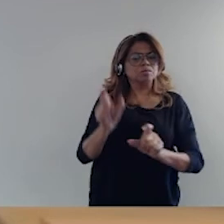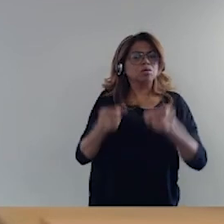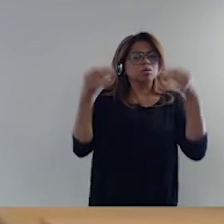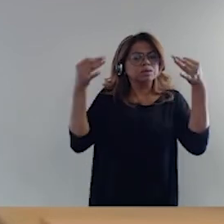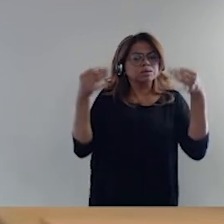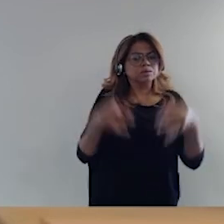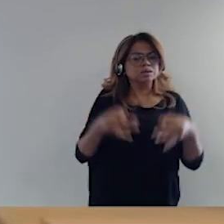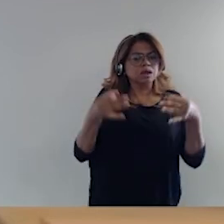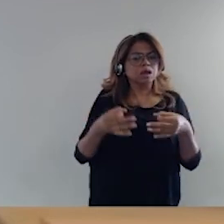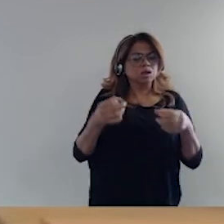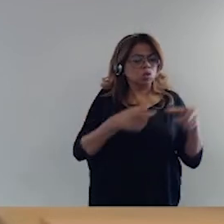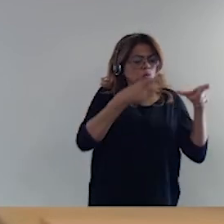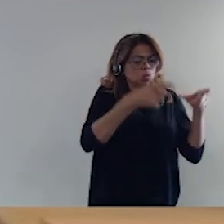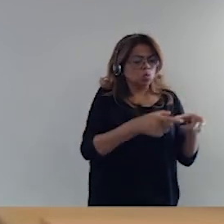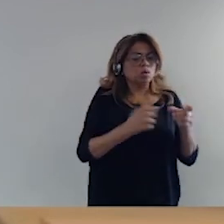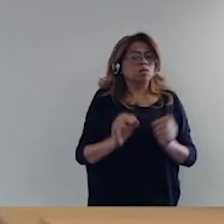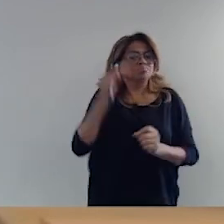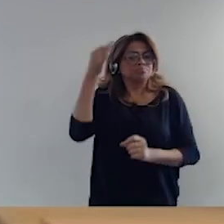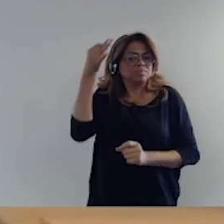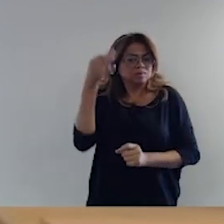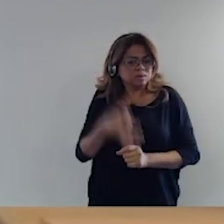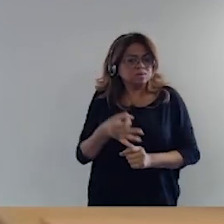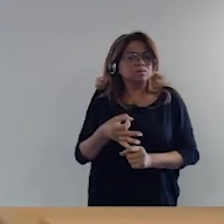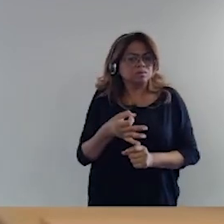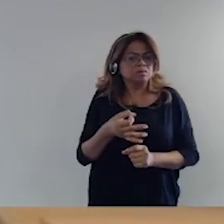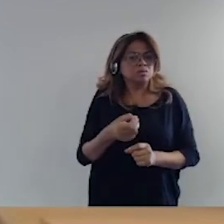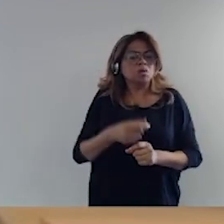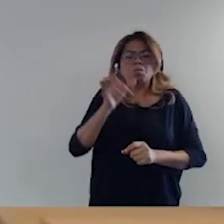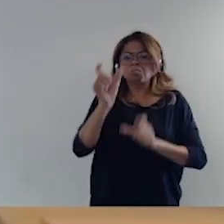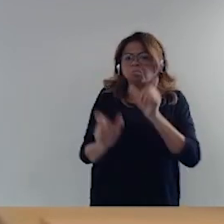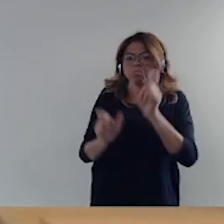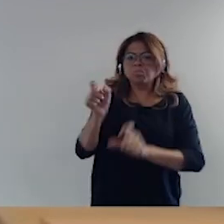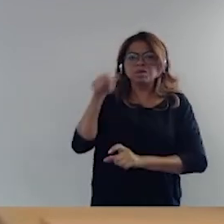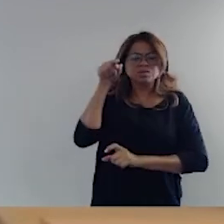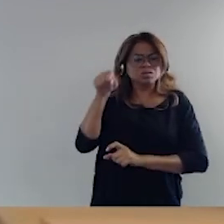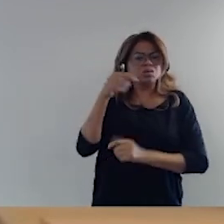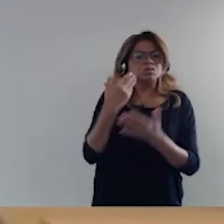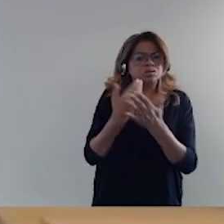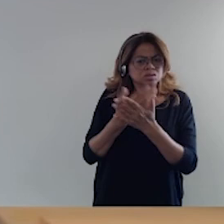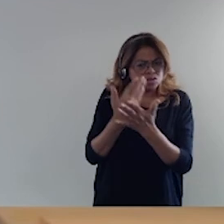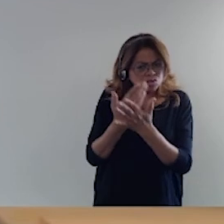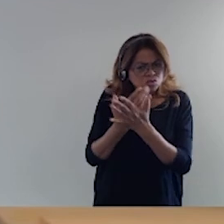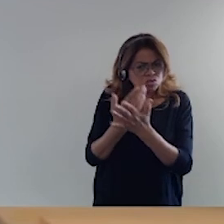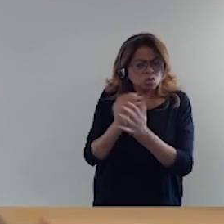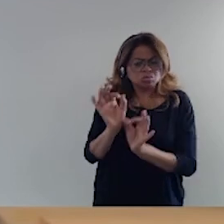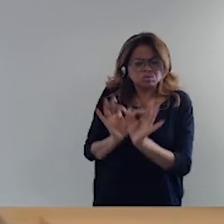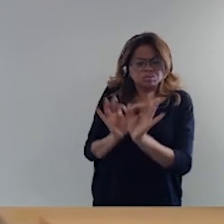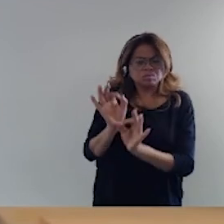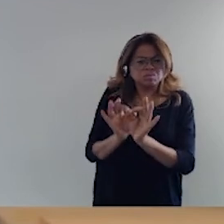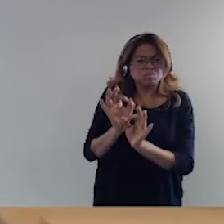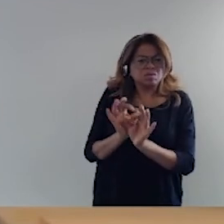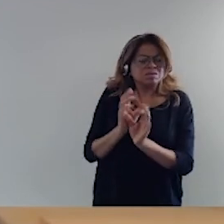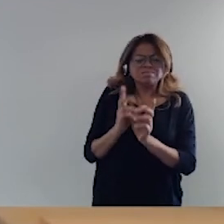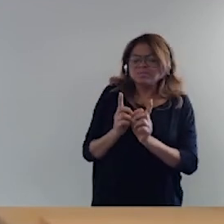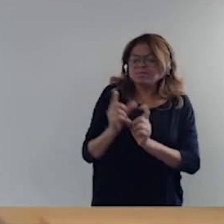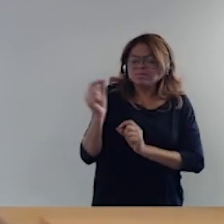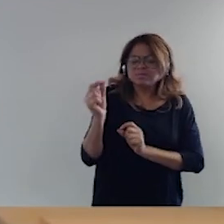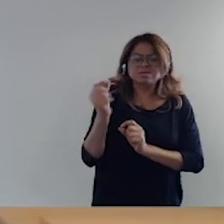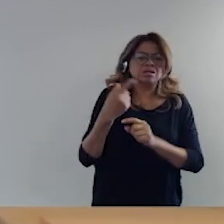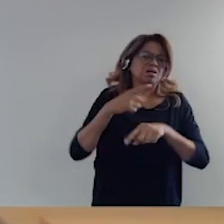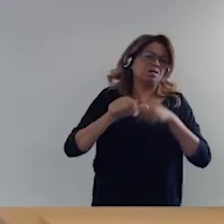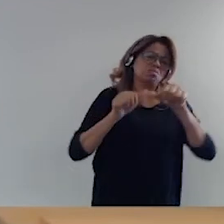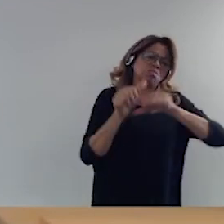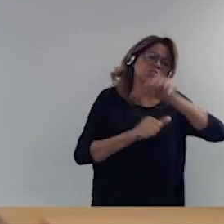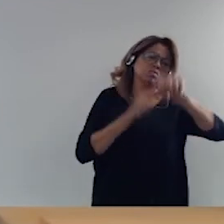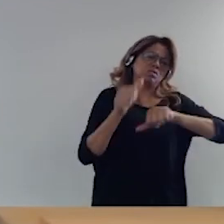que estudou, gente que se preparou, e fugir dessa cultura do nepotismo, dos apaniguados e de fazer